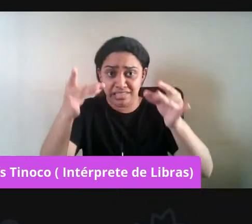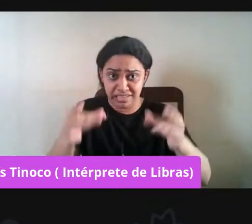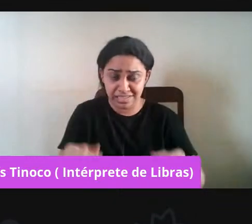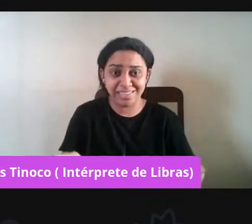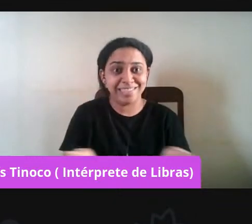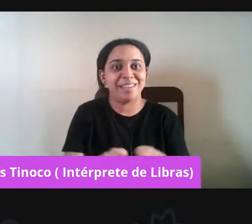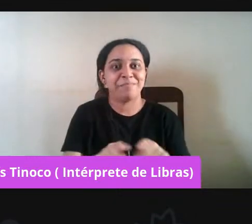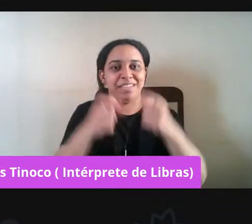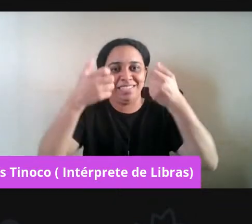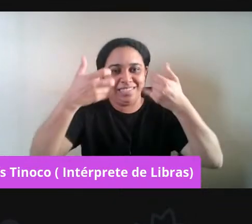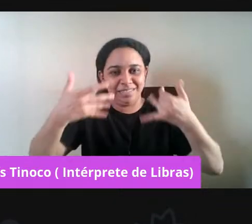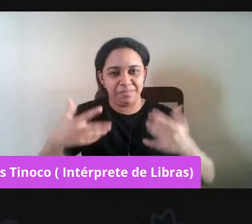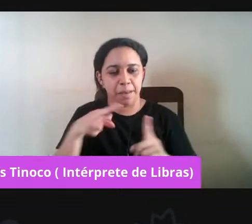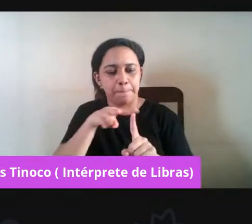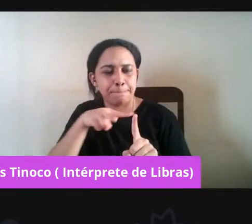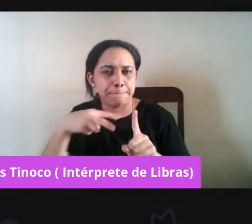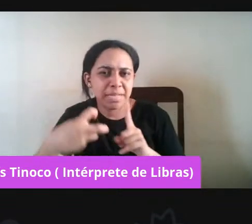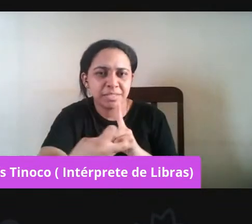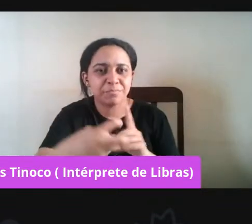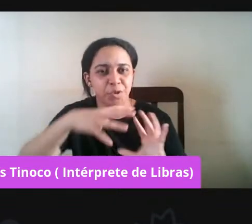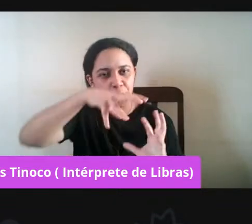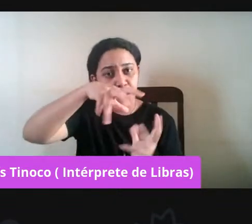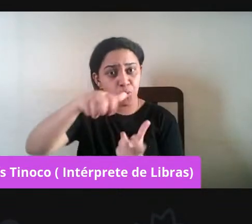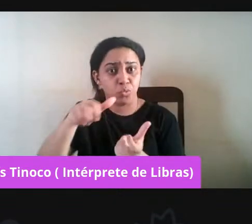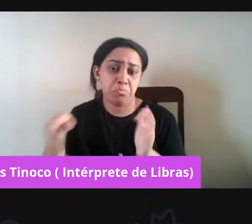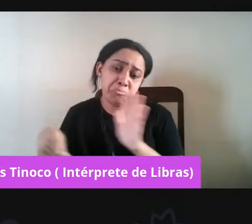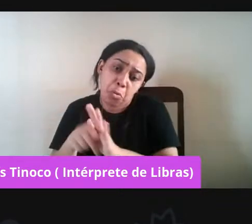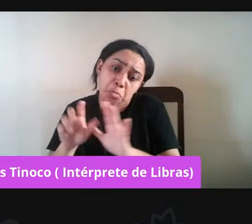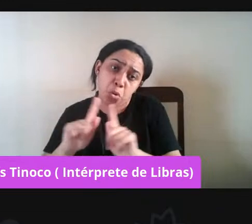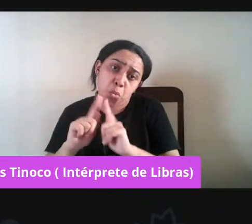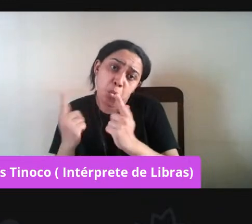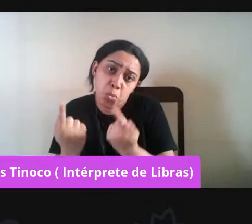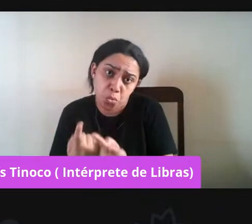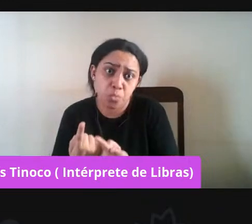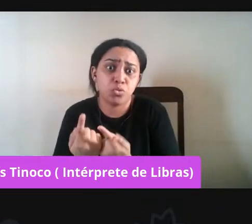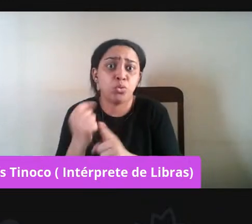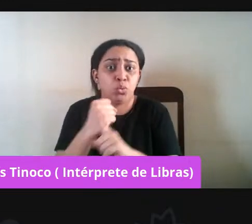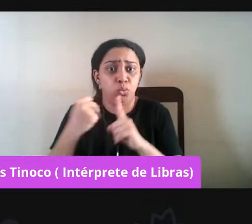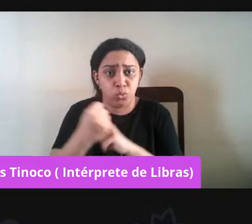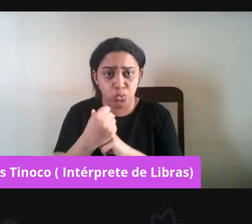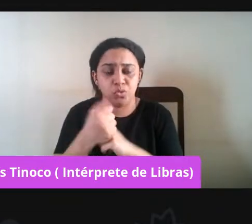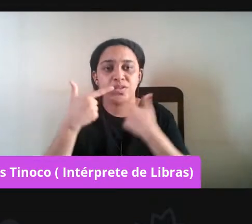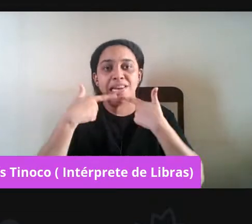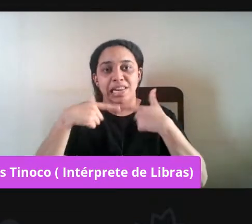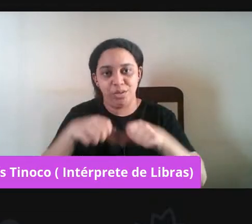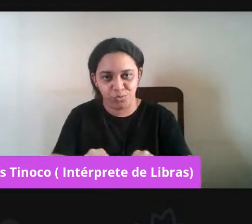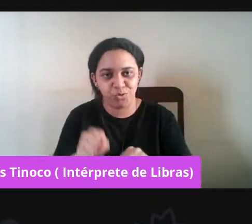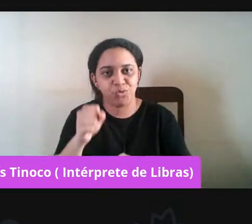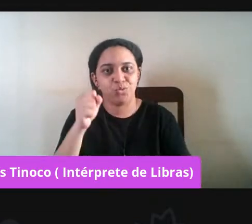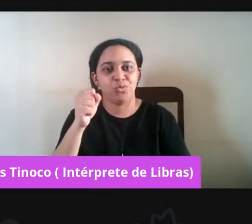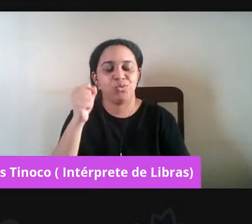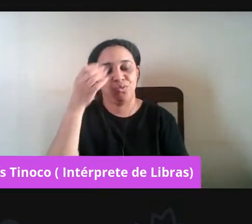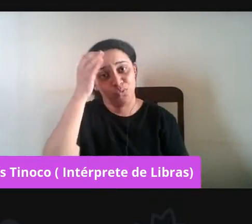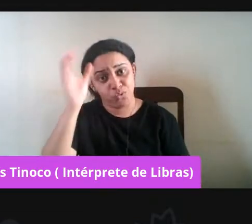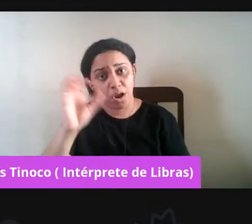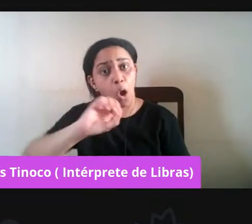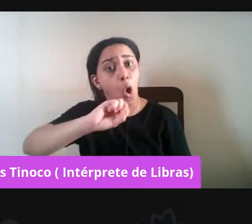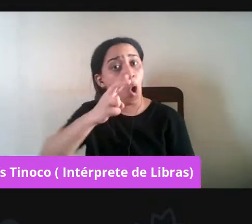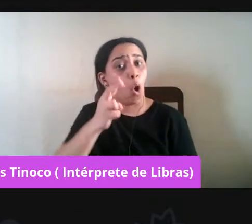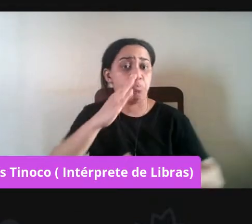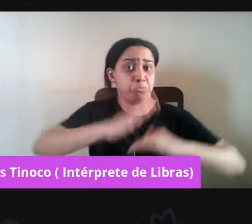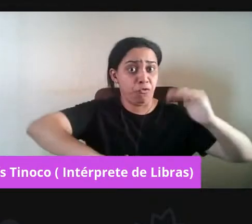explicar a visão de mundo de um grupo sociolinguístico cultural ou de um grupo de especialistas